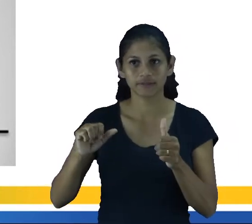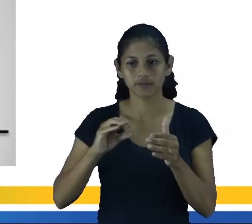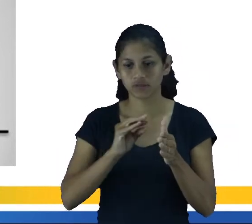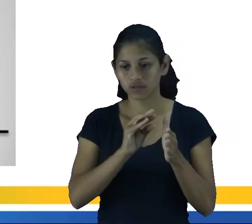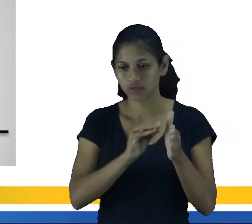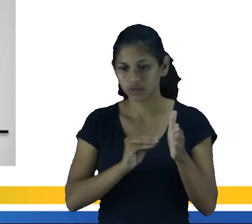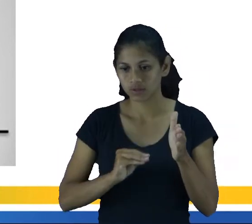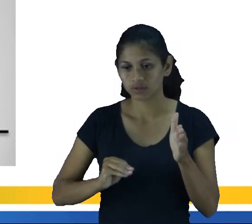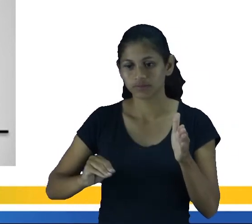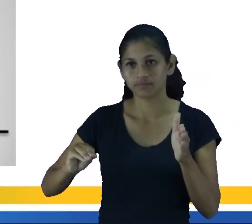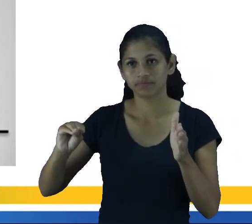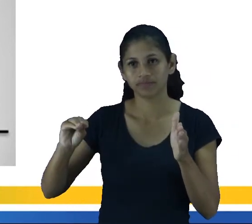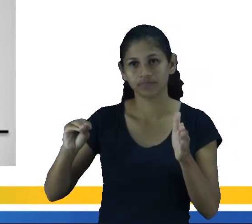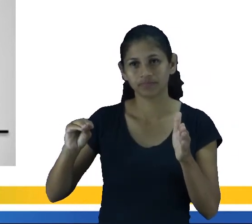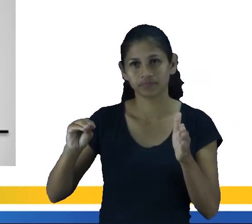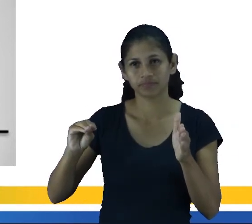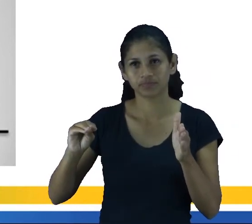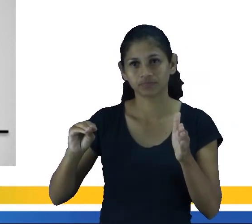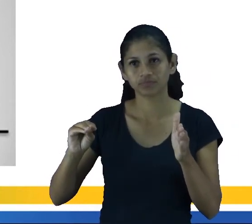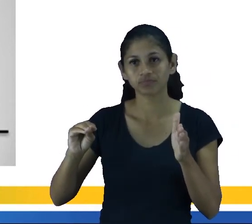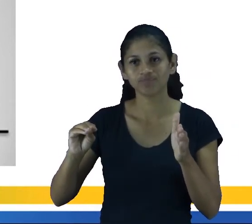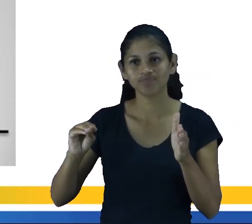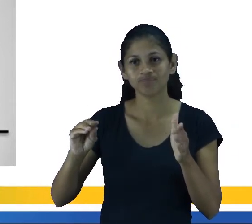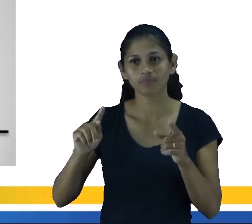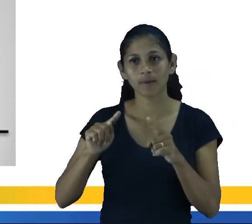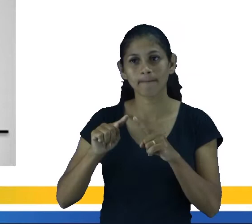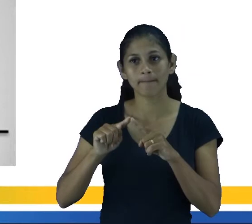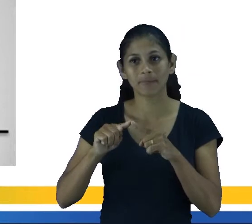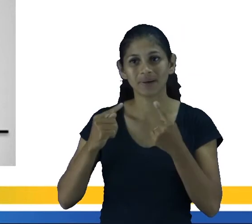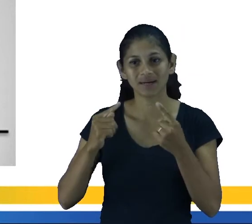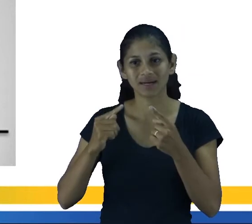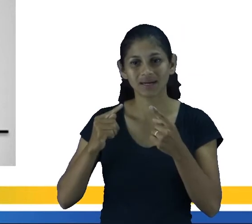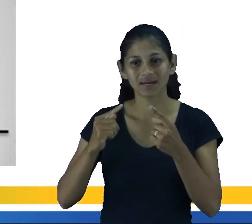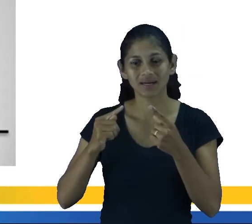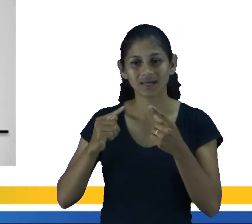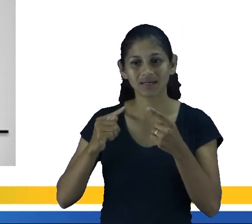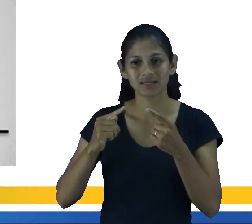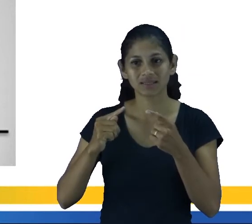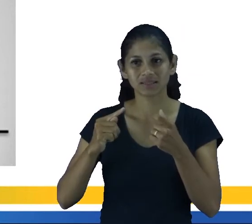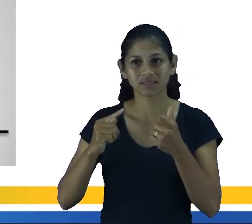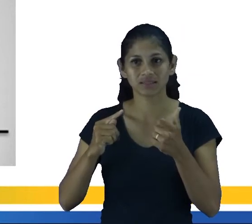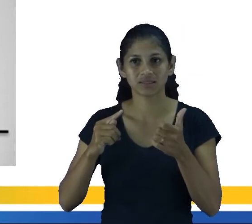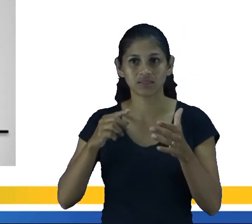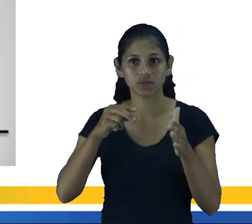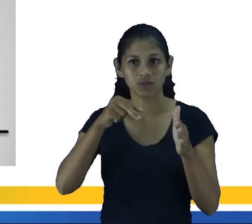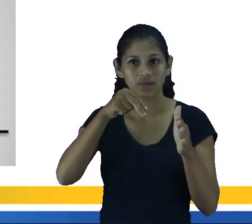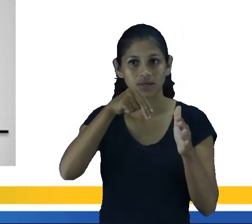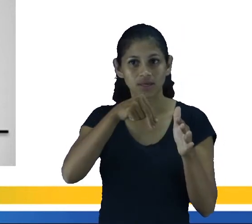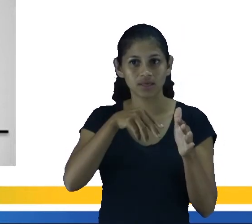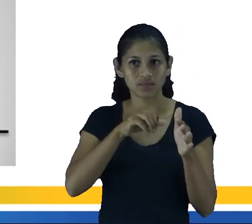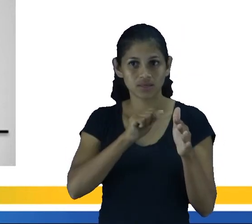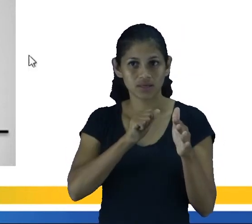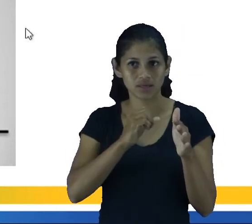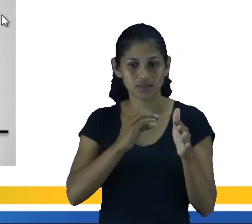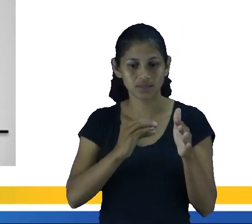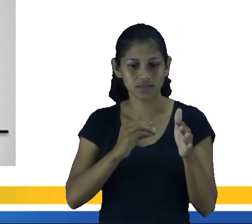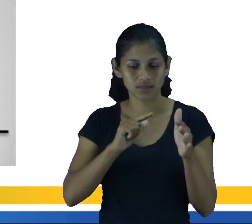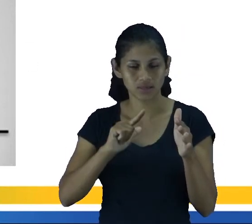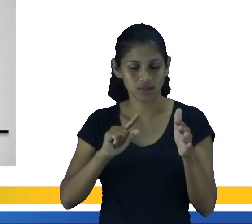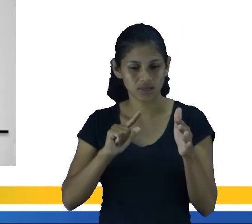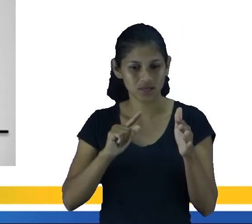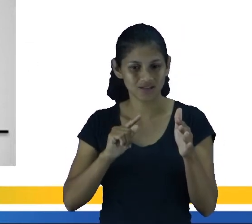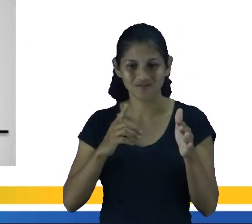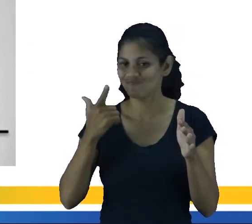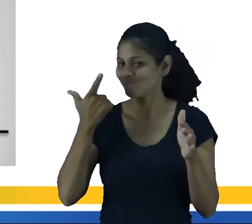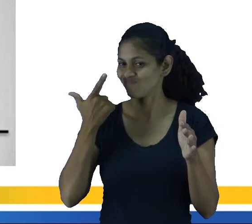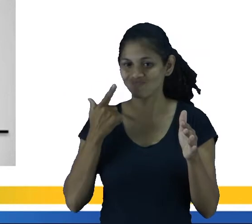deslocar o cloro. Porém, ele não vai conseguir. Por quê? Porque ele é menos reativo que o cloro. Então, essa reação